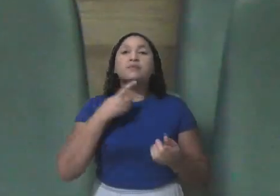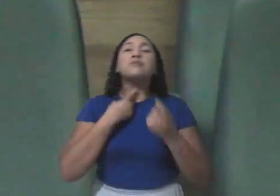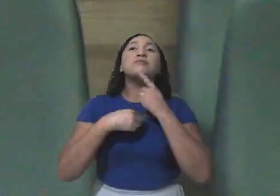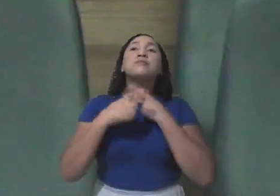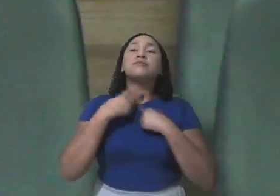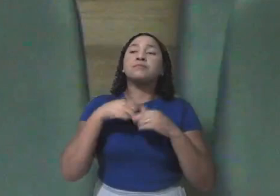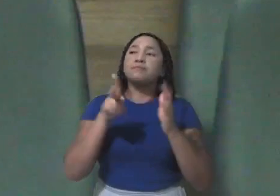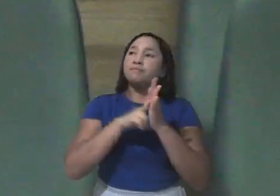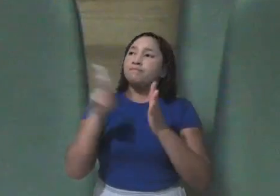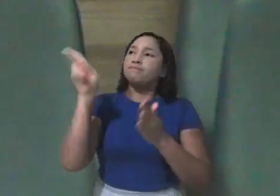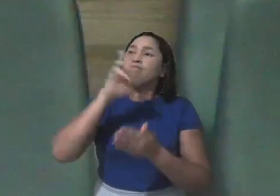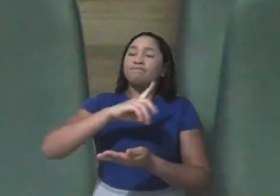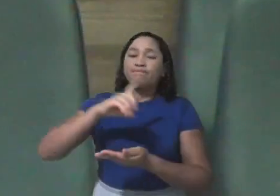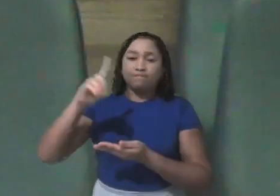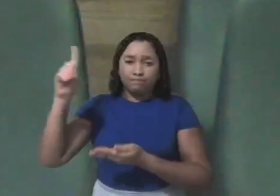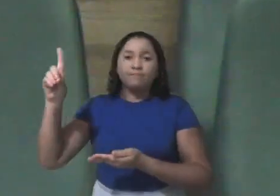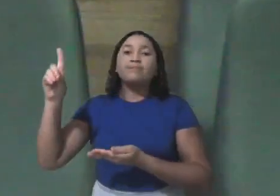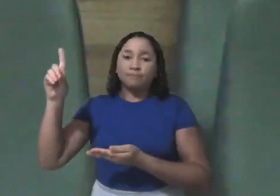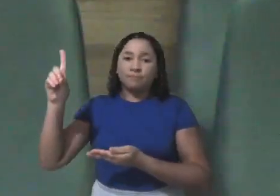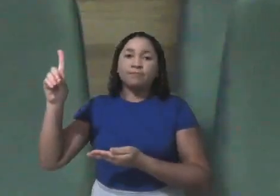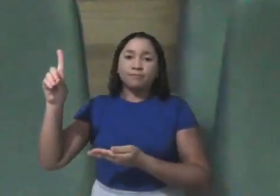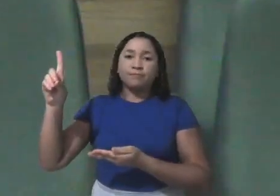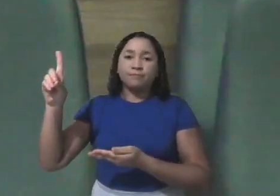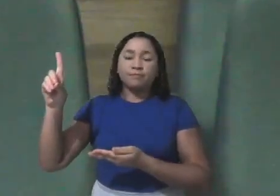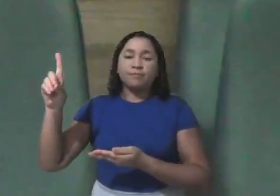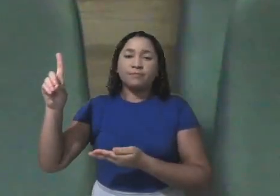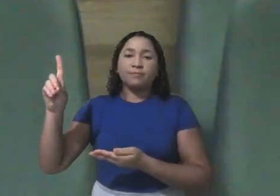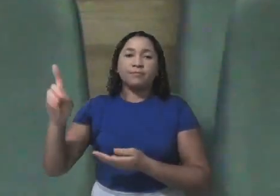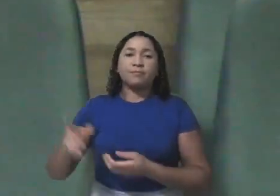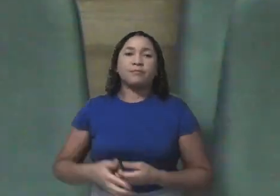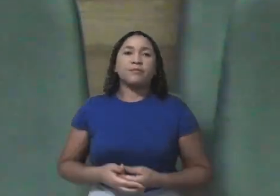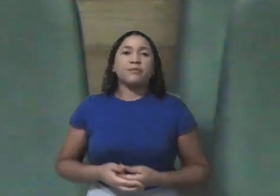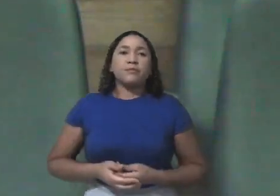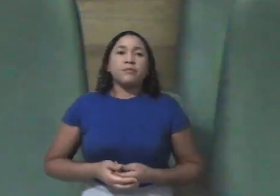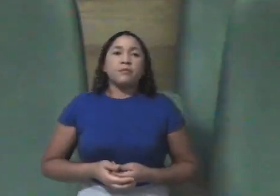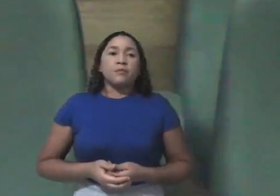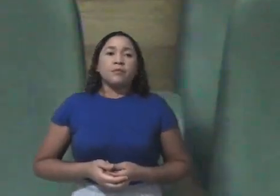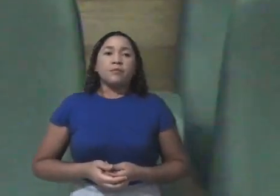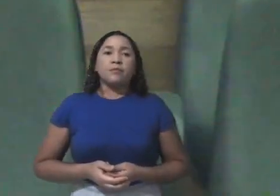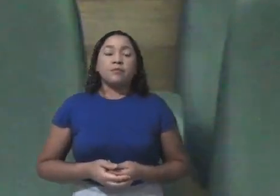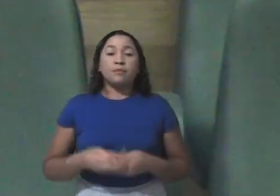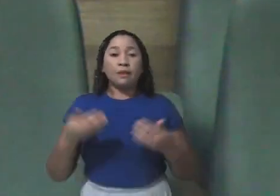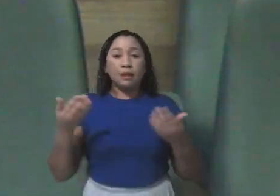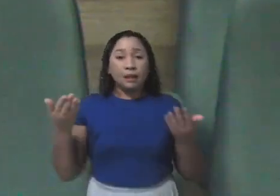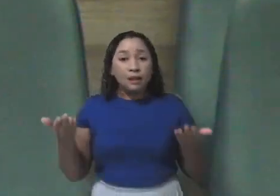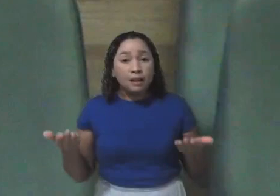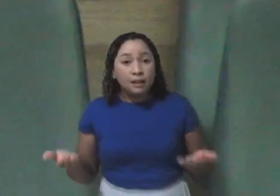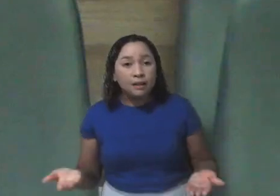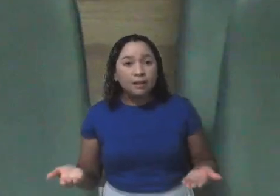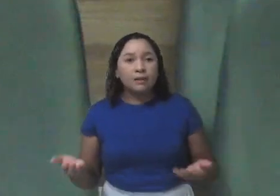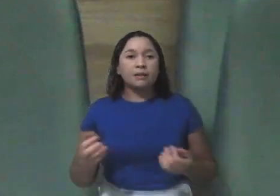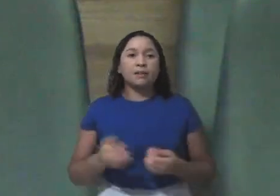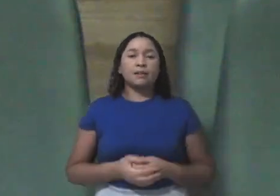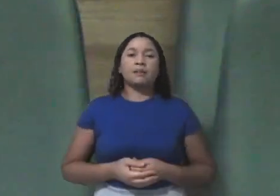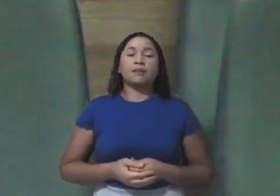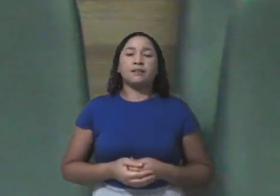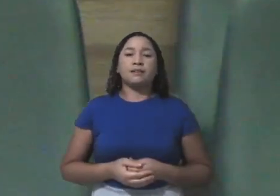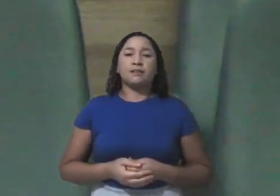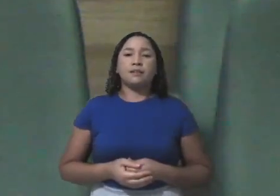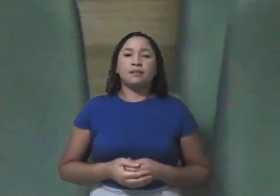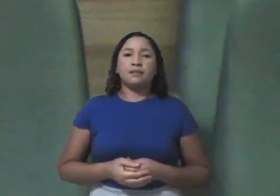simplesmente estudar Deus, sua vontade. Então, dentro da teologia,